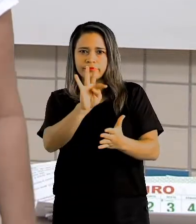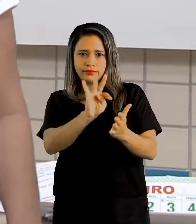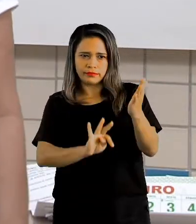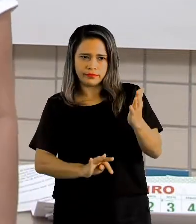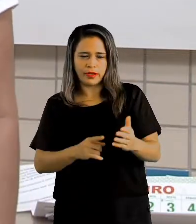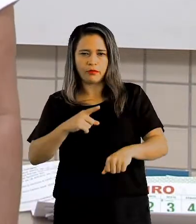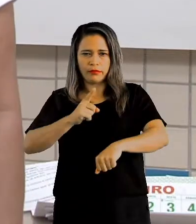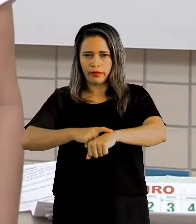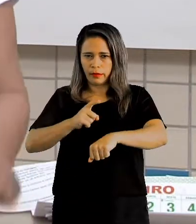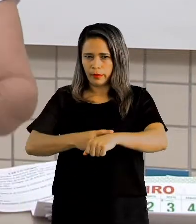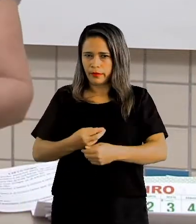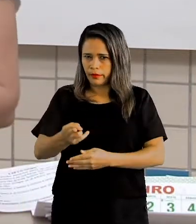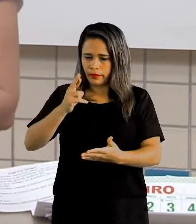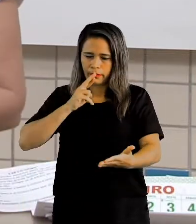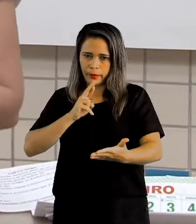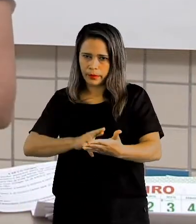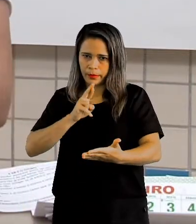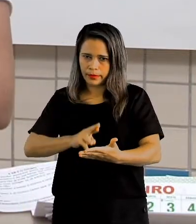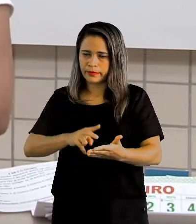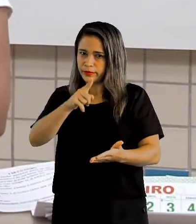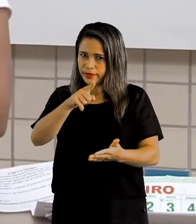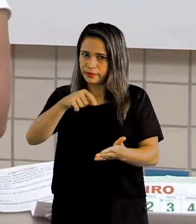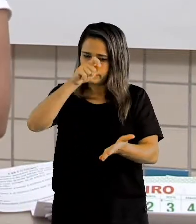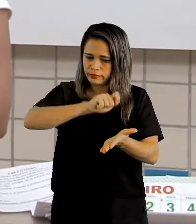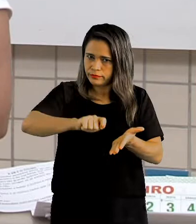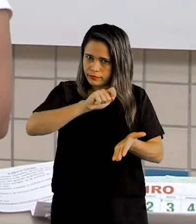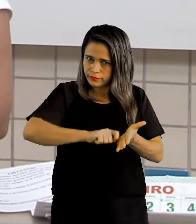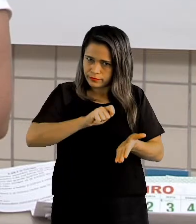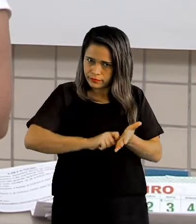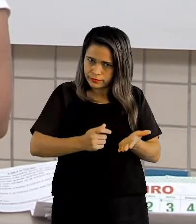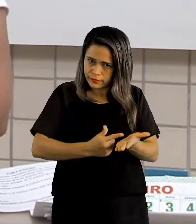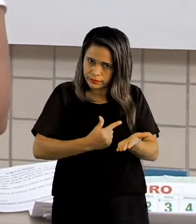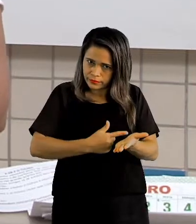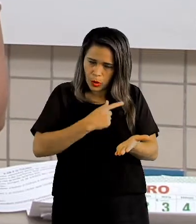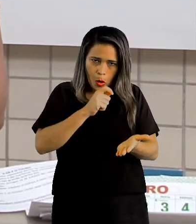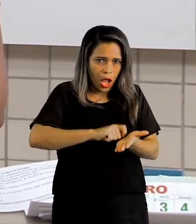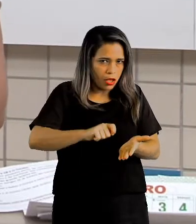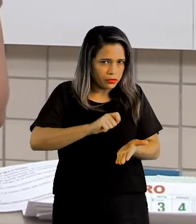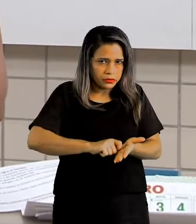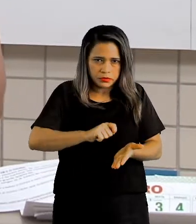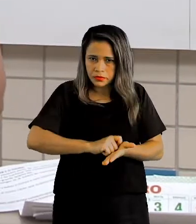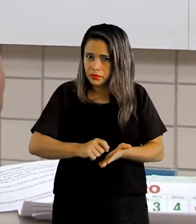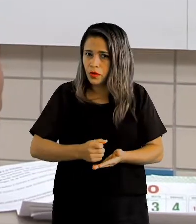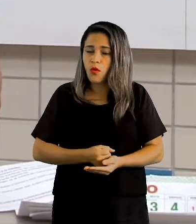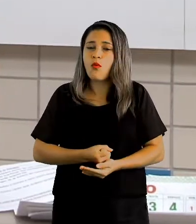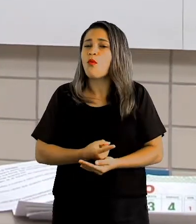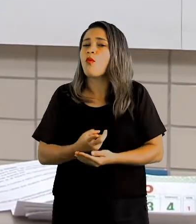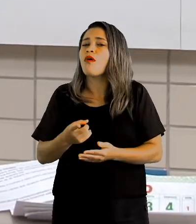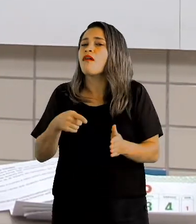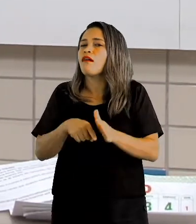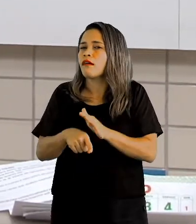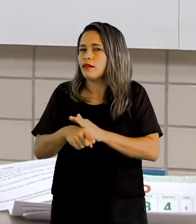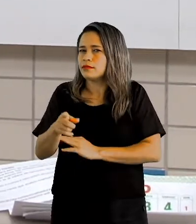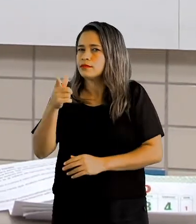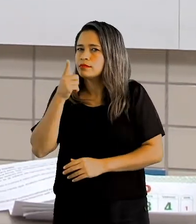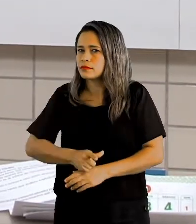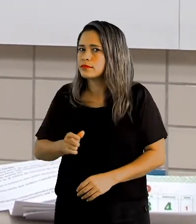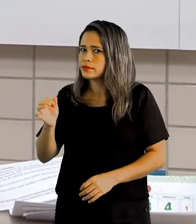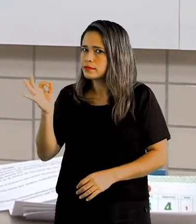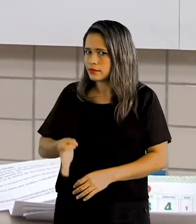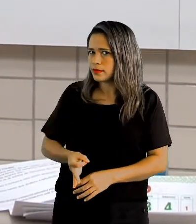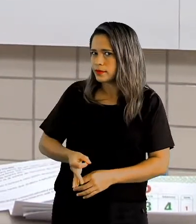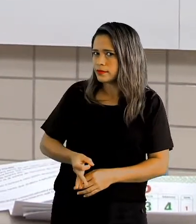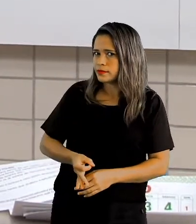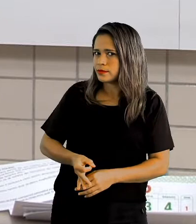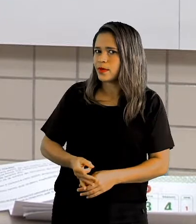vocês responderem e vocês vão anotando aí no bloquinho de vocês, no caderno de vocês, quantas questões conseguiram acertar. E vai